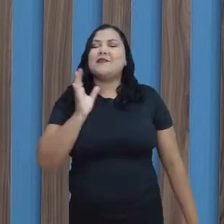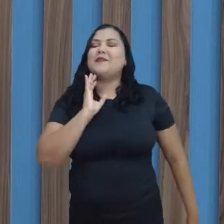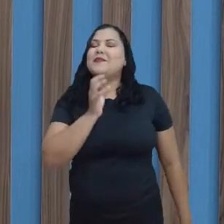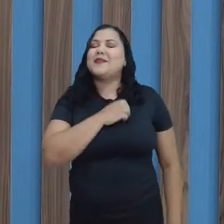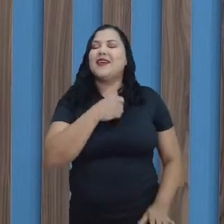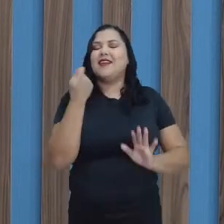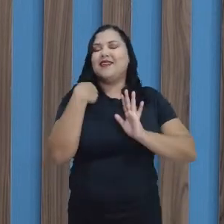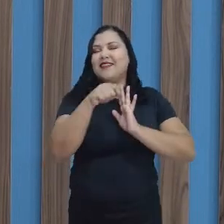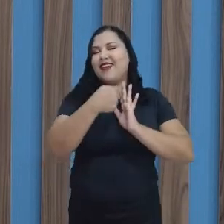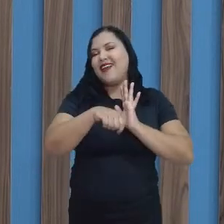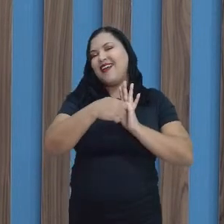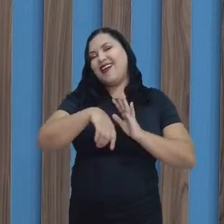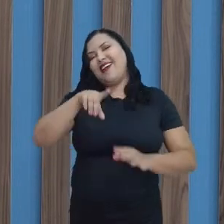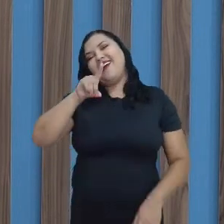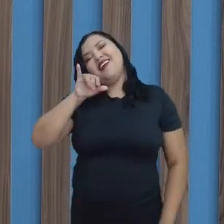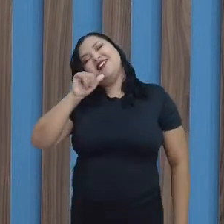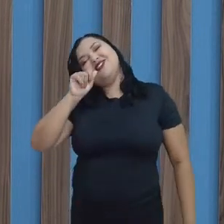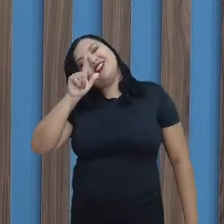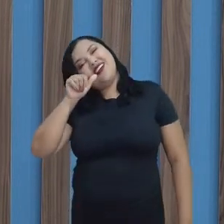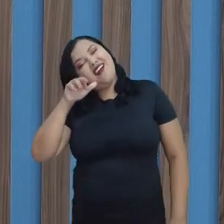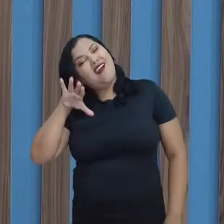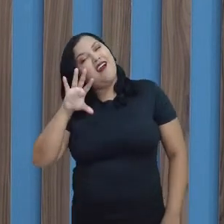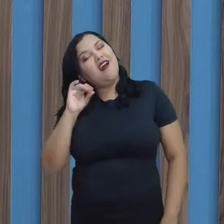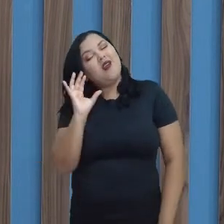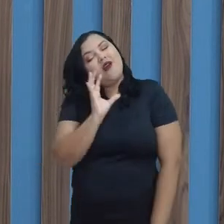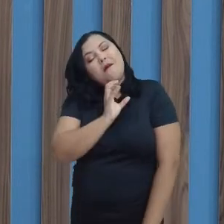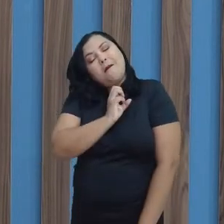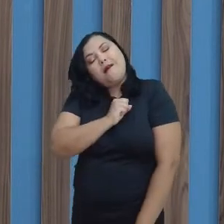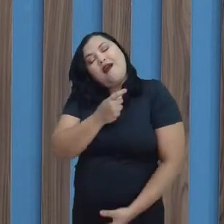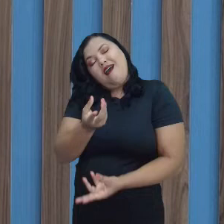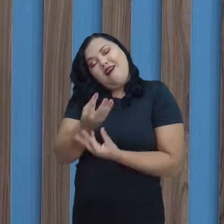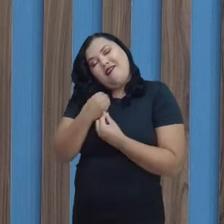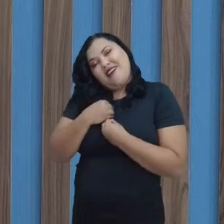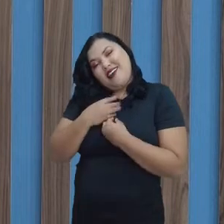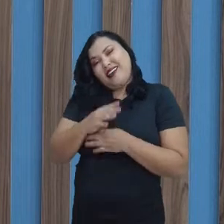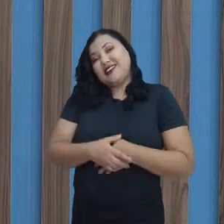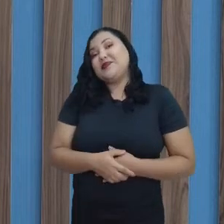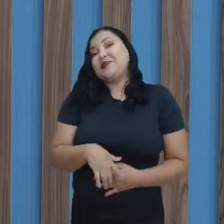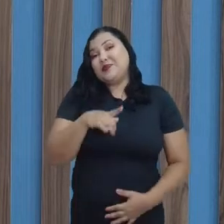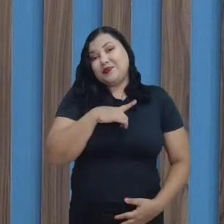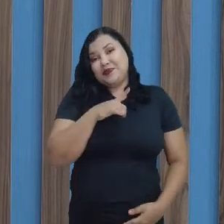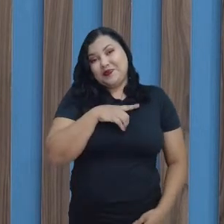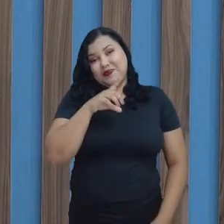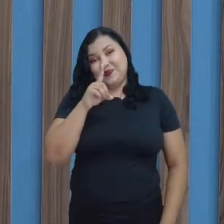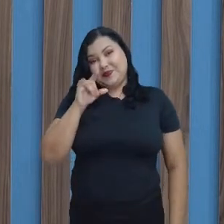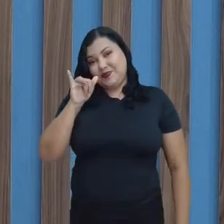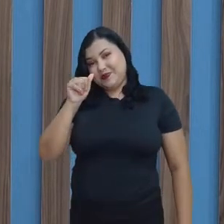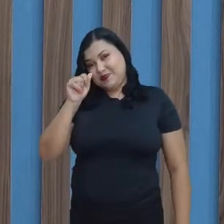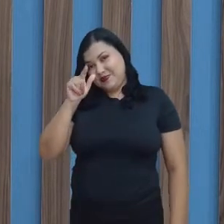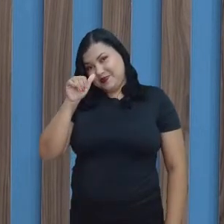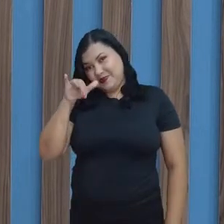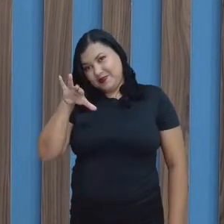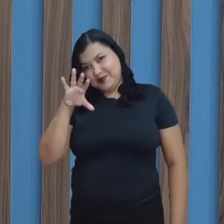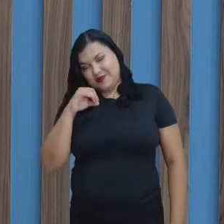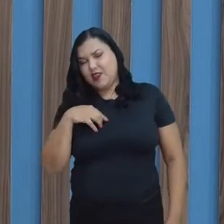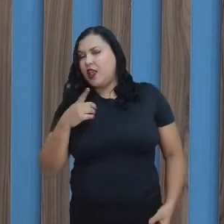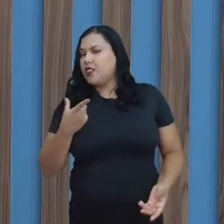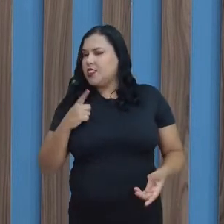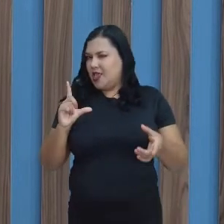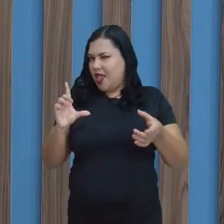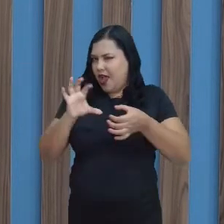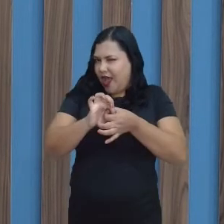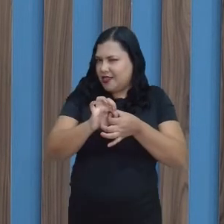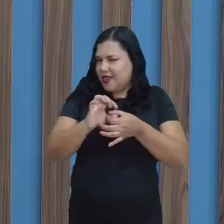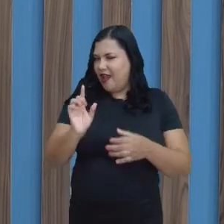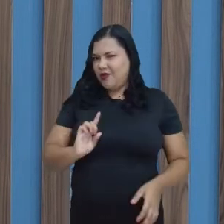escrever no meu diário, amava ganhar diário e escrever. Eu tinha um diário, gente. Com cadeado ou sem cadeado? Que é